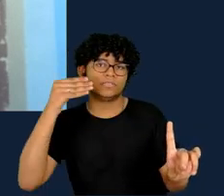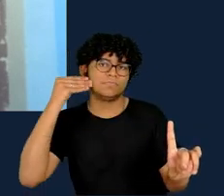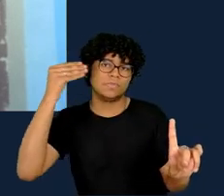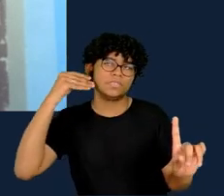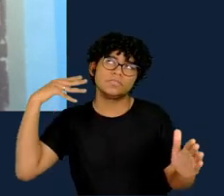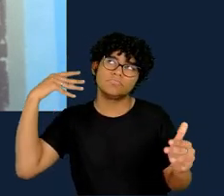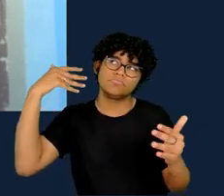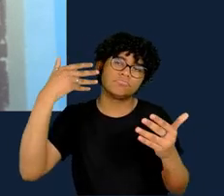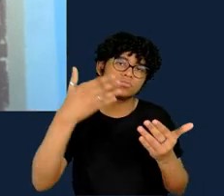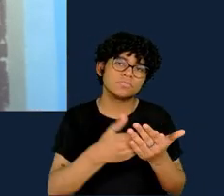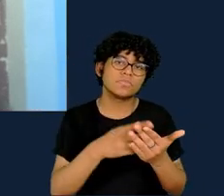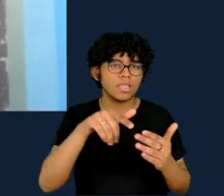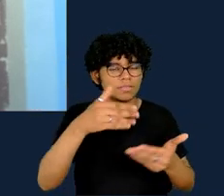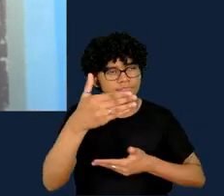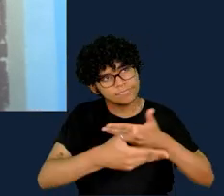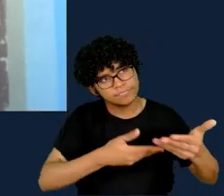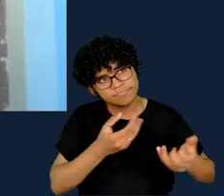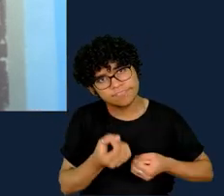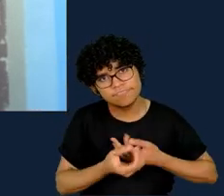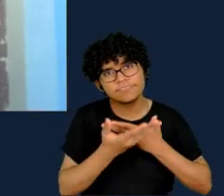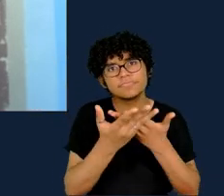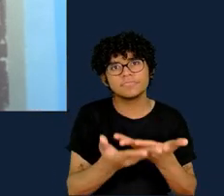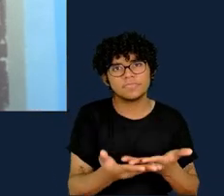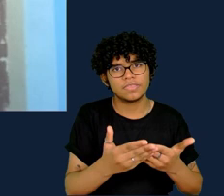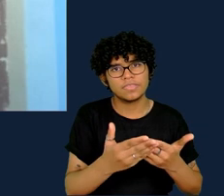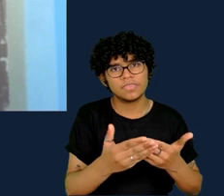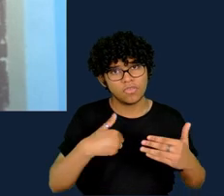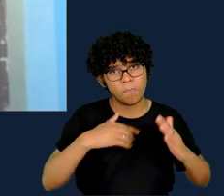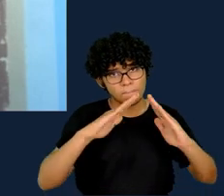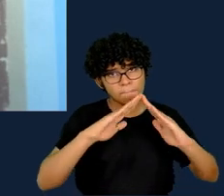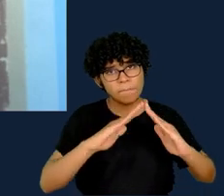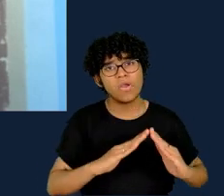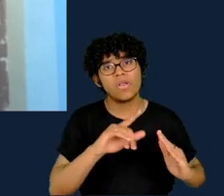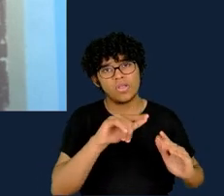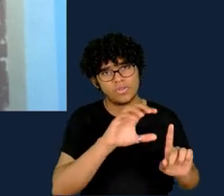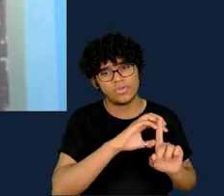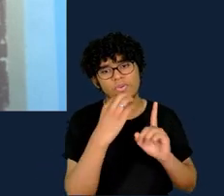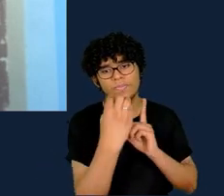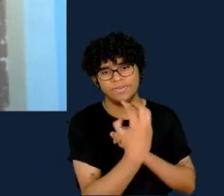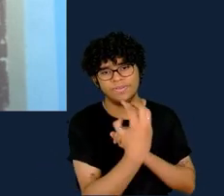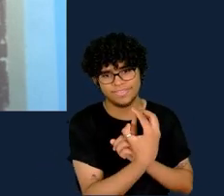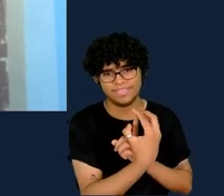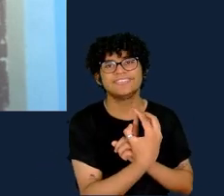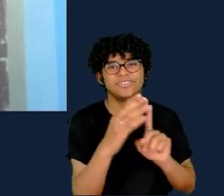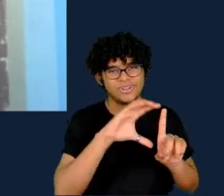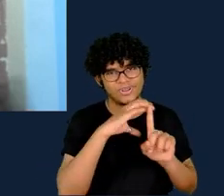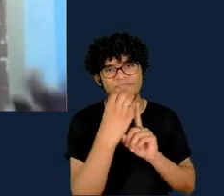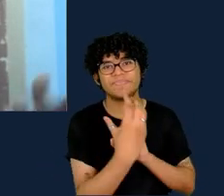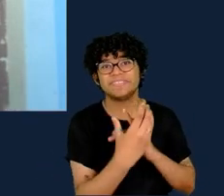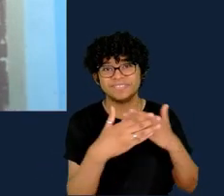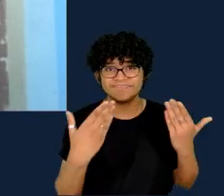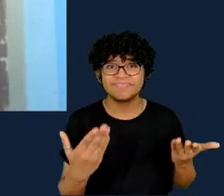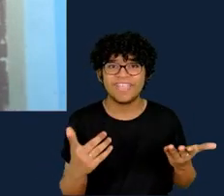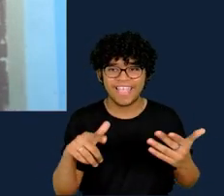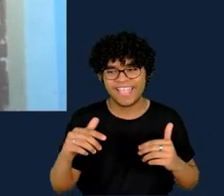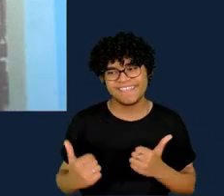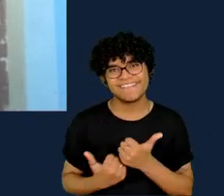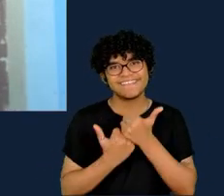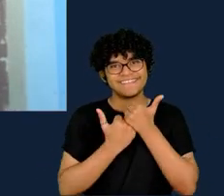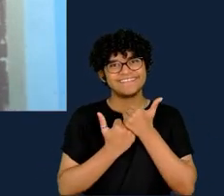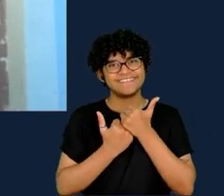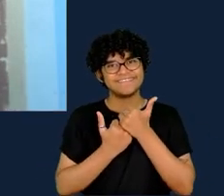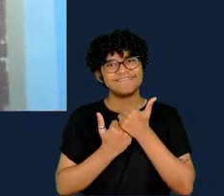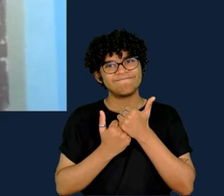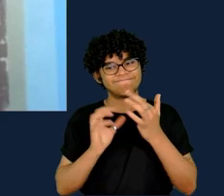contribuição de alguém que mora numa comunidade indígena. Então, a gente acaba se fortalecendo nessas relações